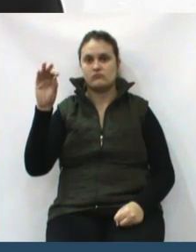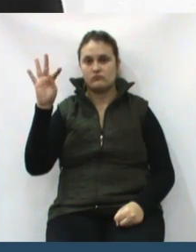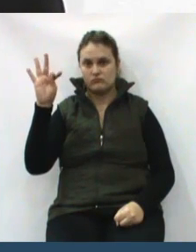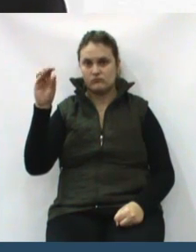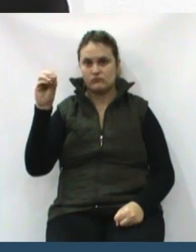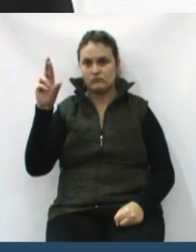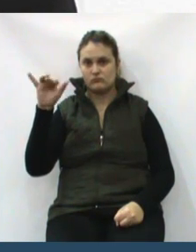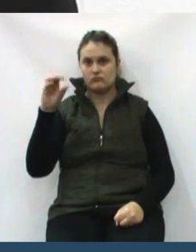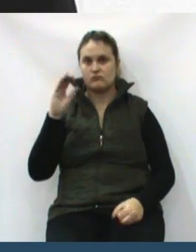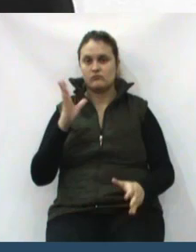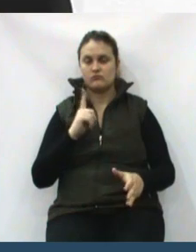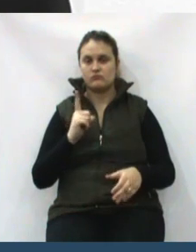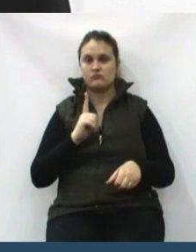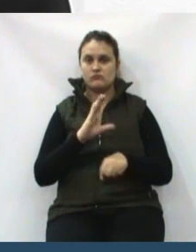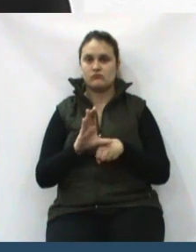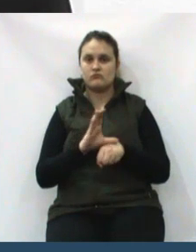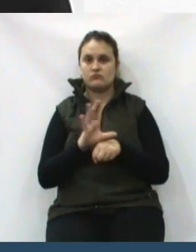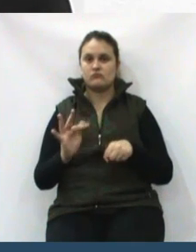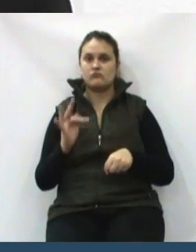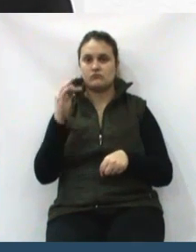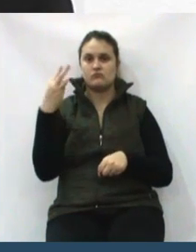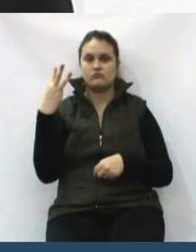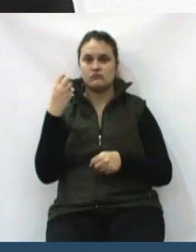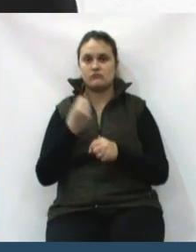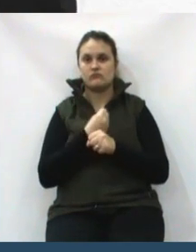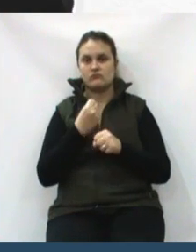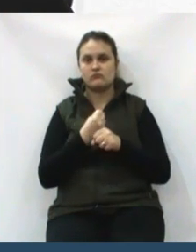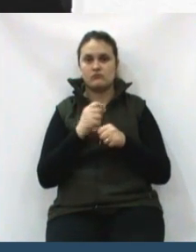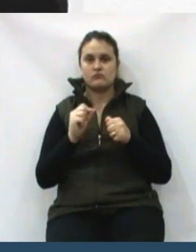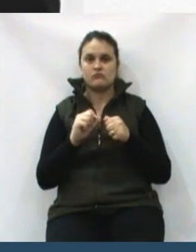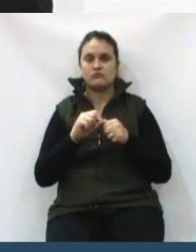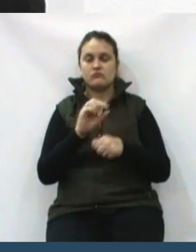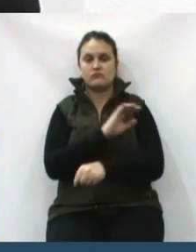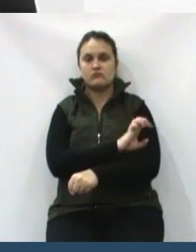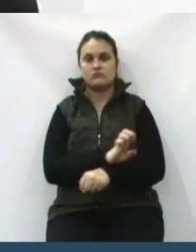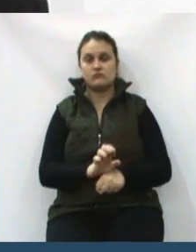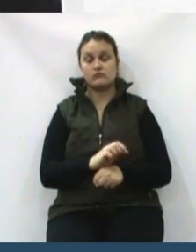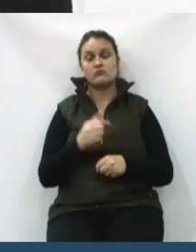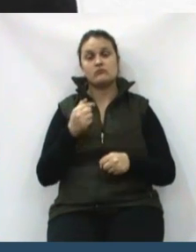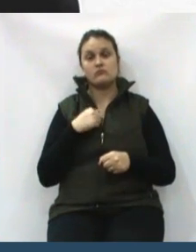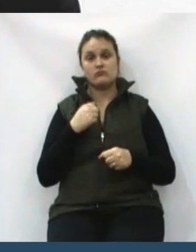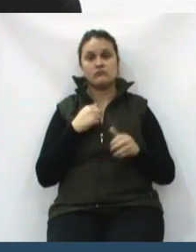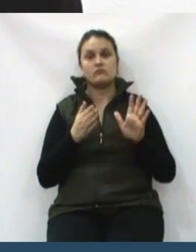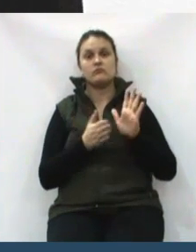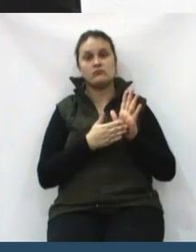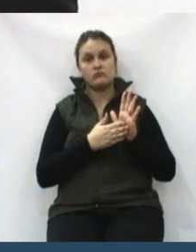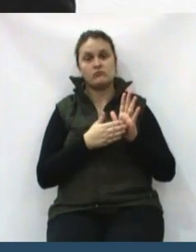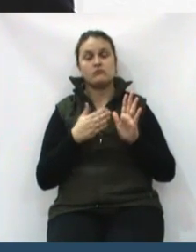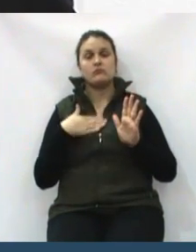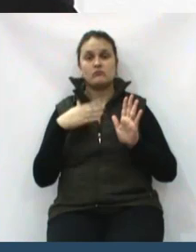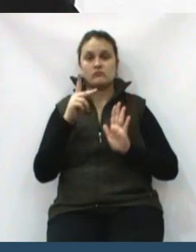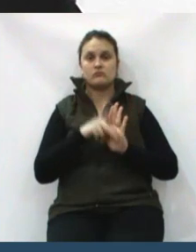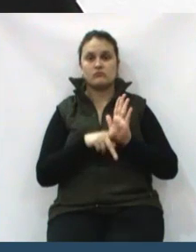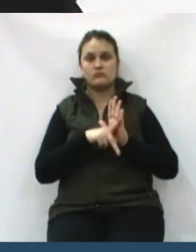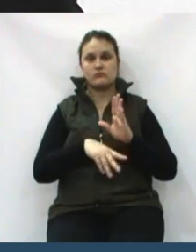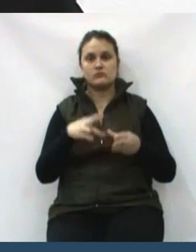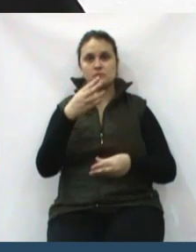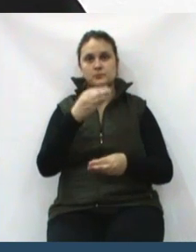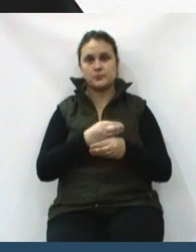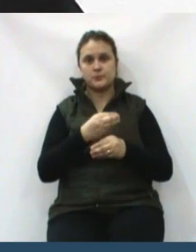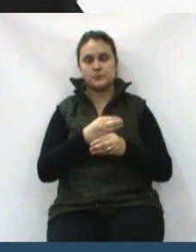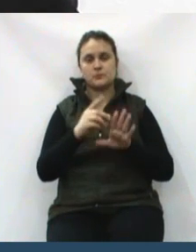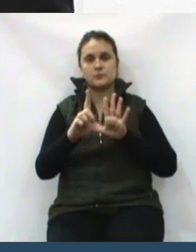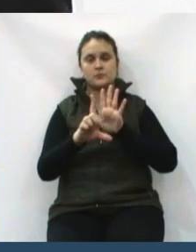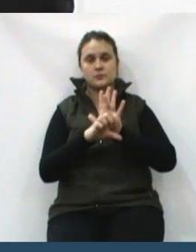hoje é de 3 anos esse estágio probatório. Eu proponho, esse meu projeto de emenda à lei